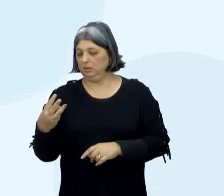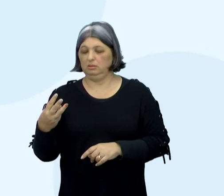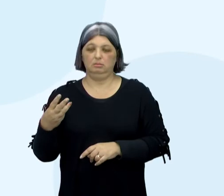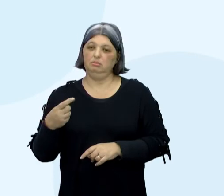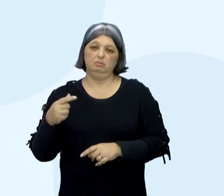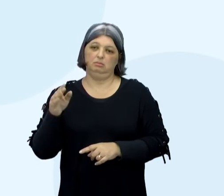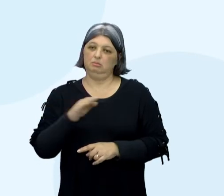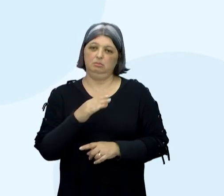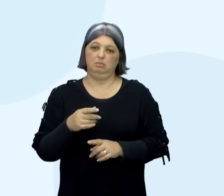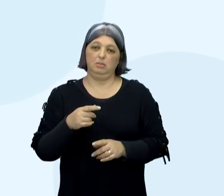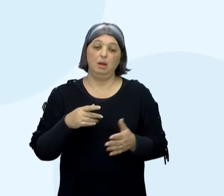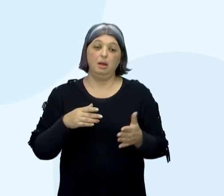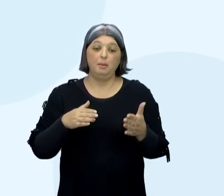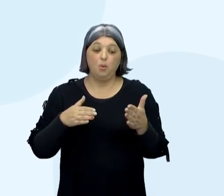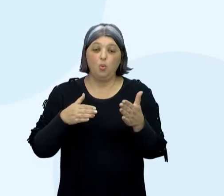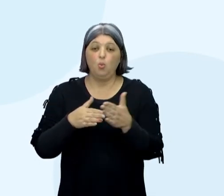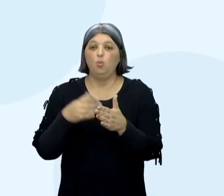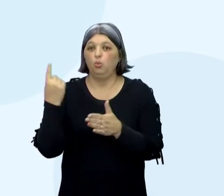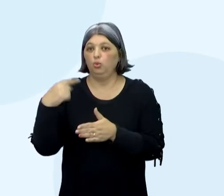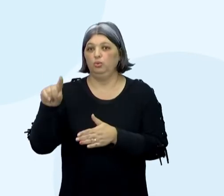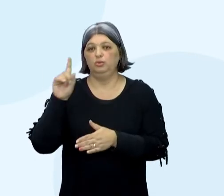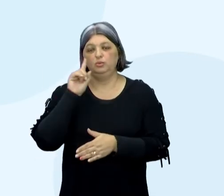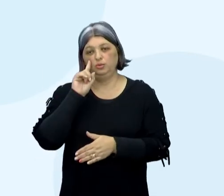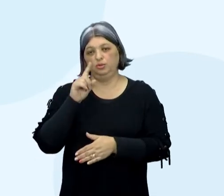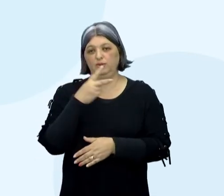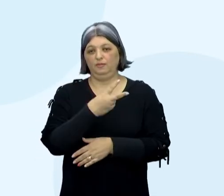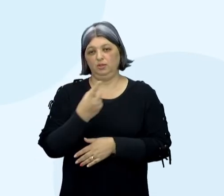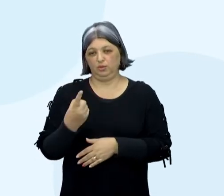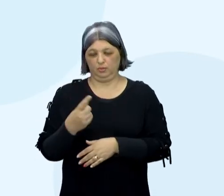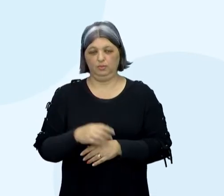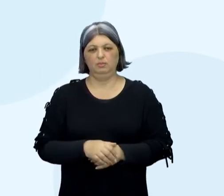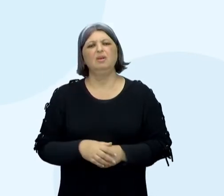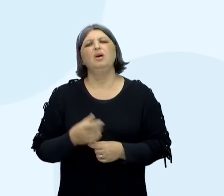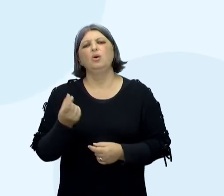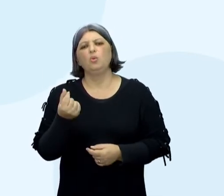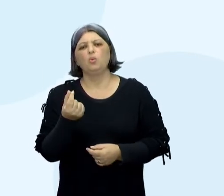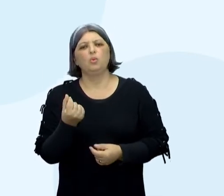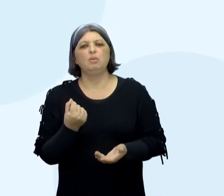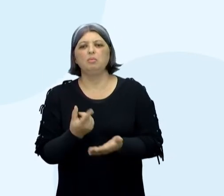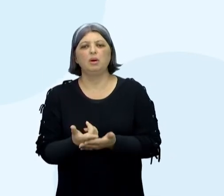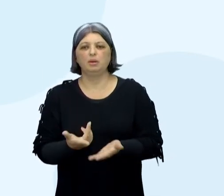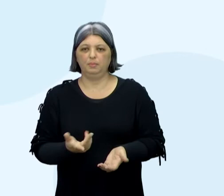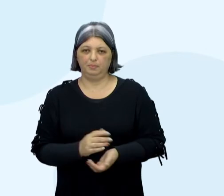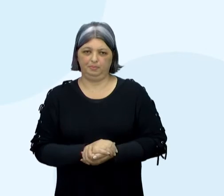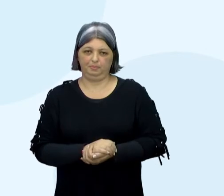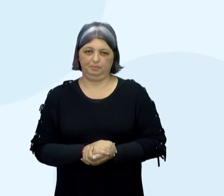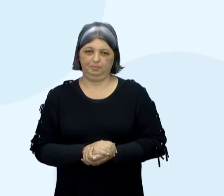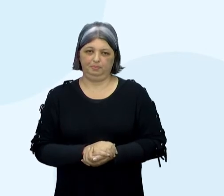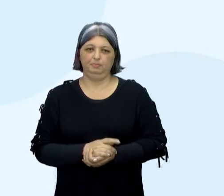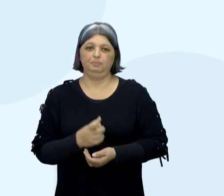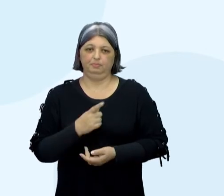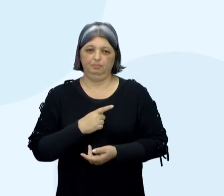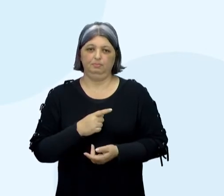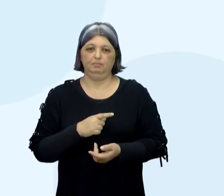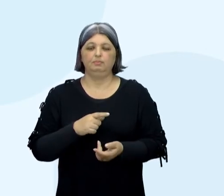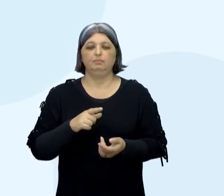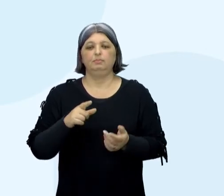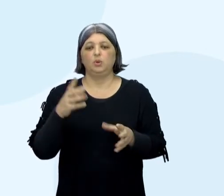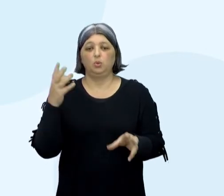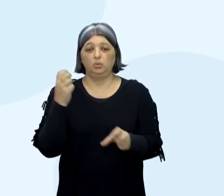pagar no último dia, que a gente pode pagar dia 21. Quanto eu vou pagar? Então, vamos lá. O boleto vale R$